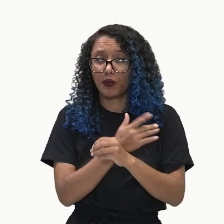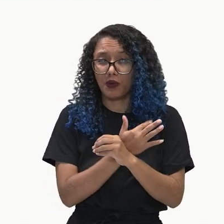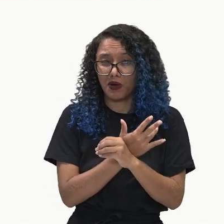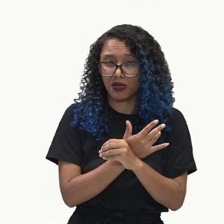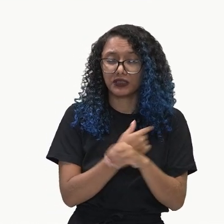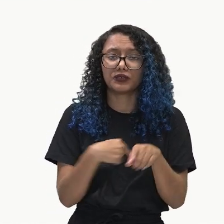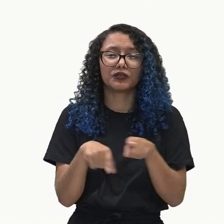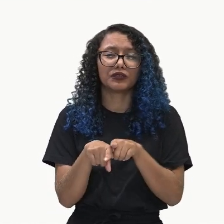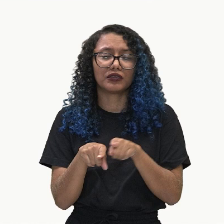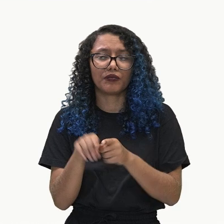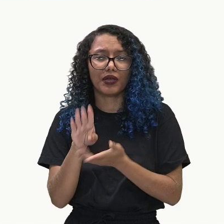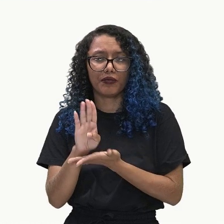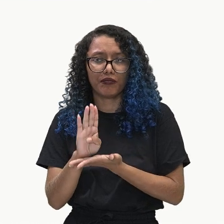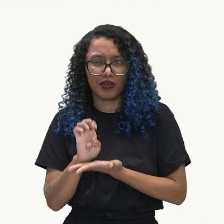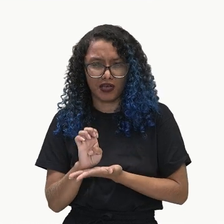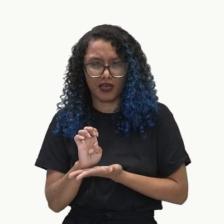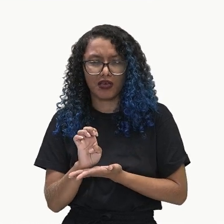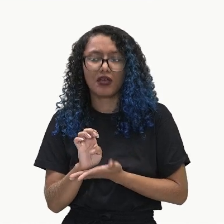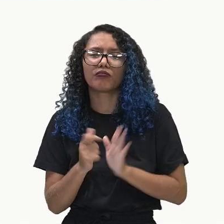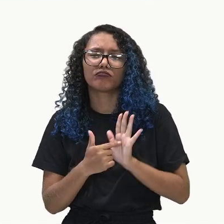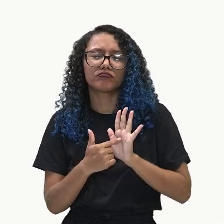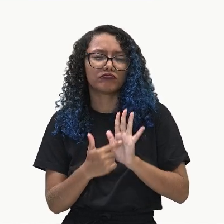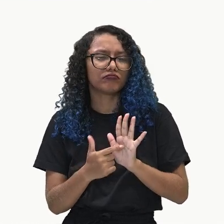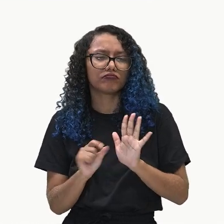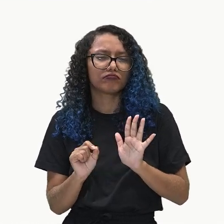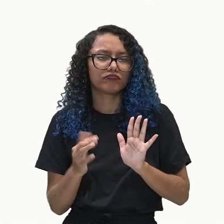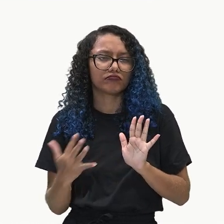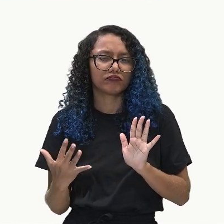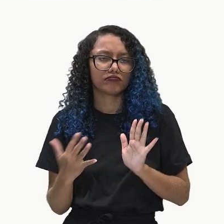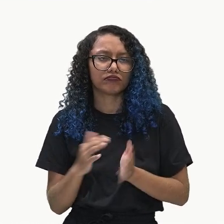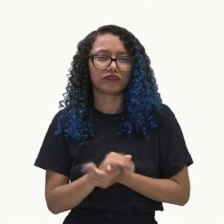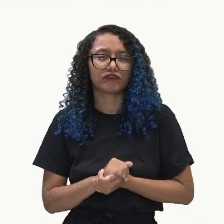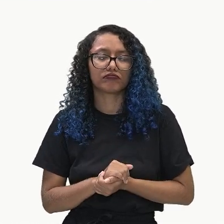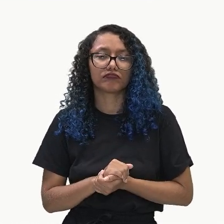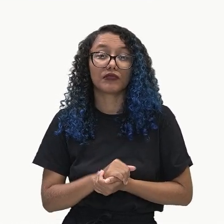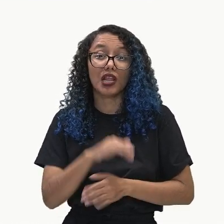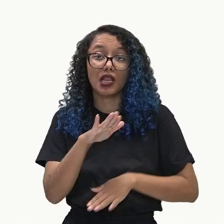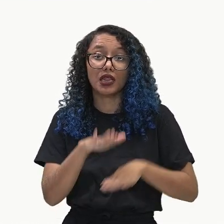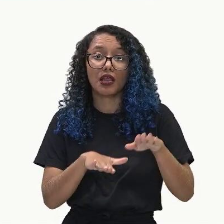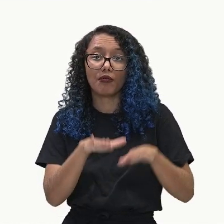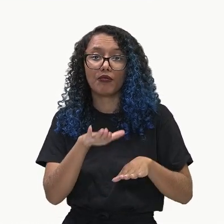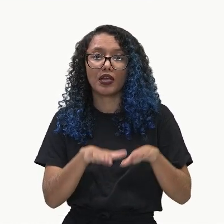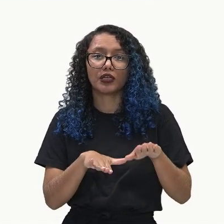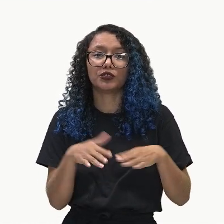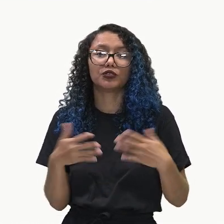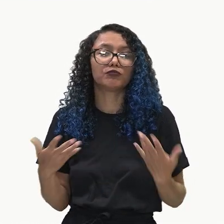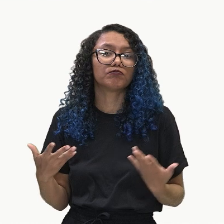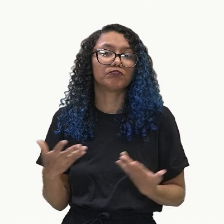classificação de bases aqui apresentados, nós estamos seguindo a classificação de